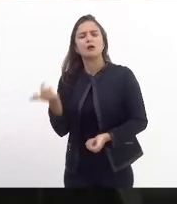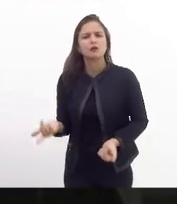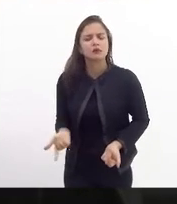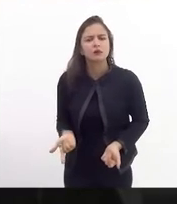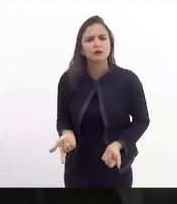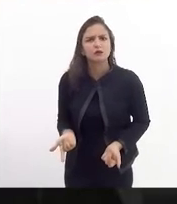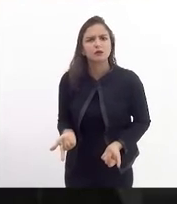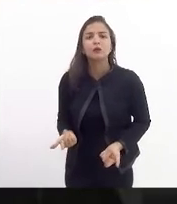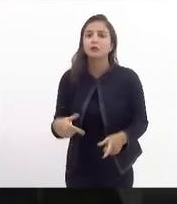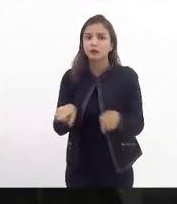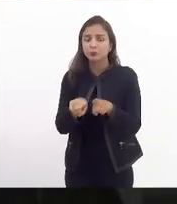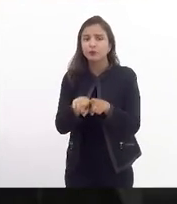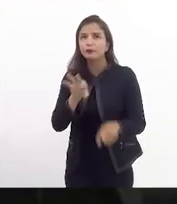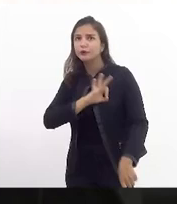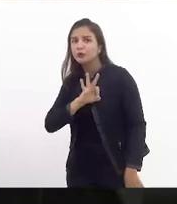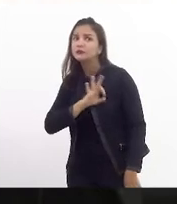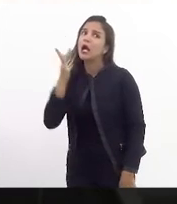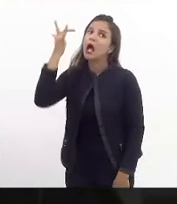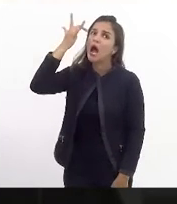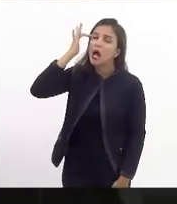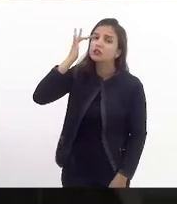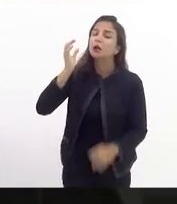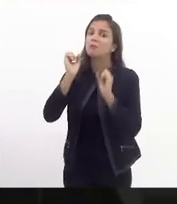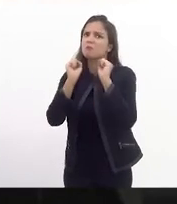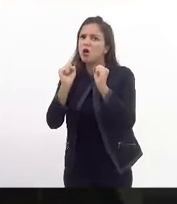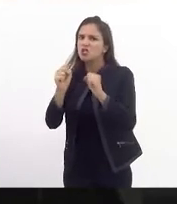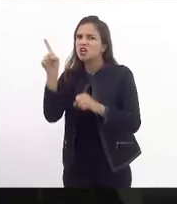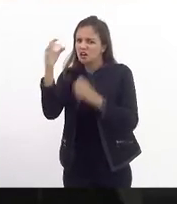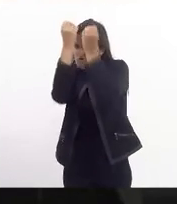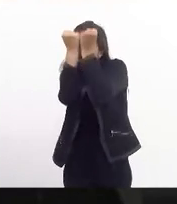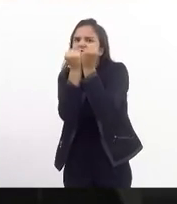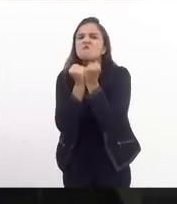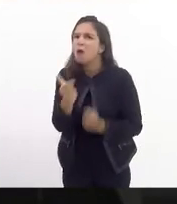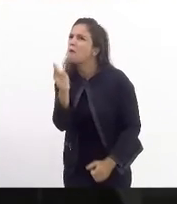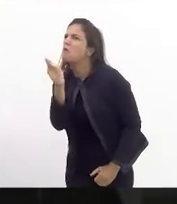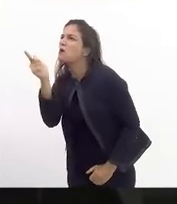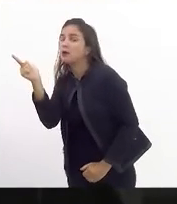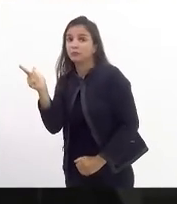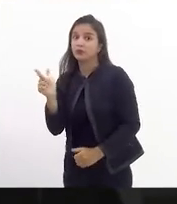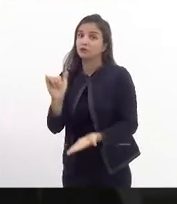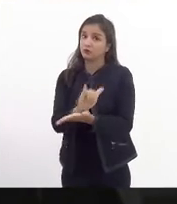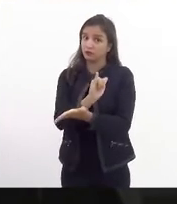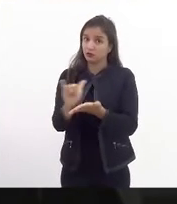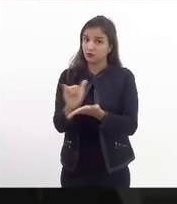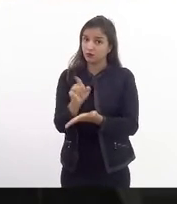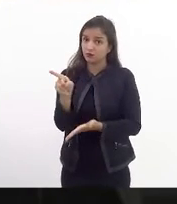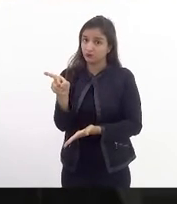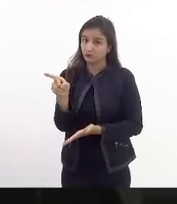inclusive, a hipótese de ser terrorismo. Isto em Nova York.